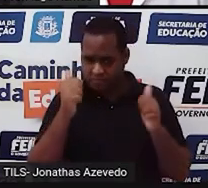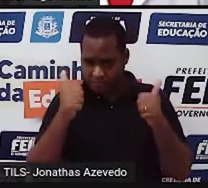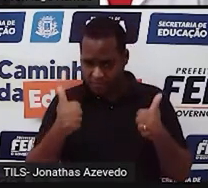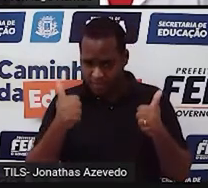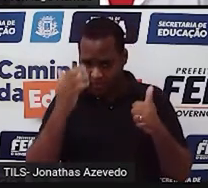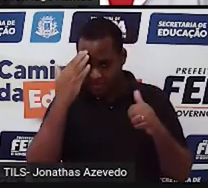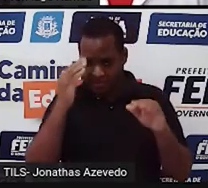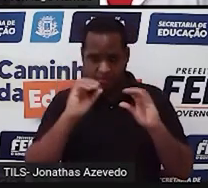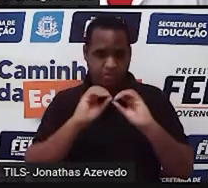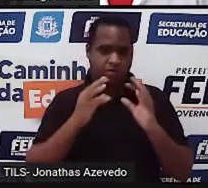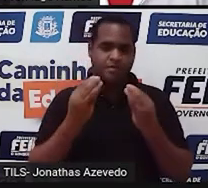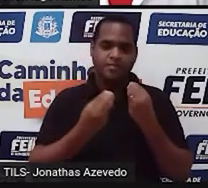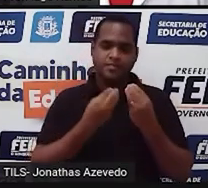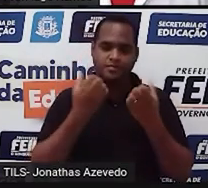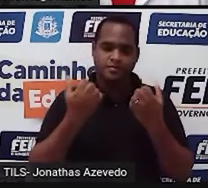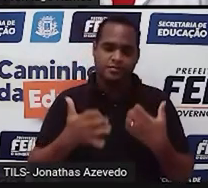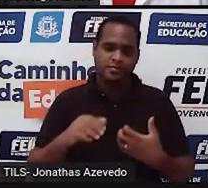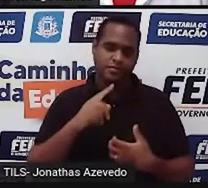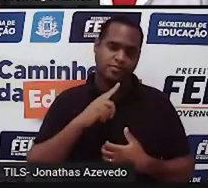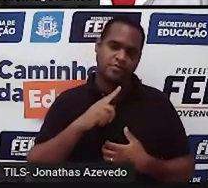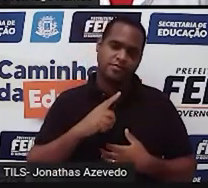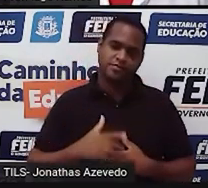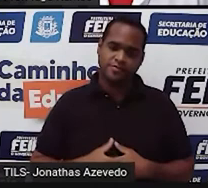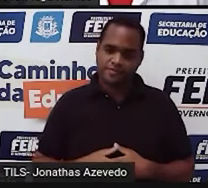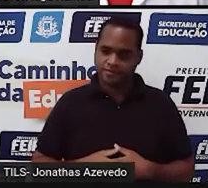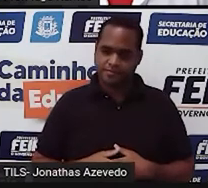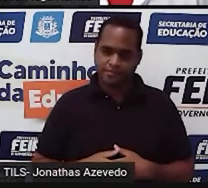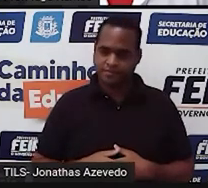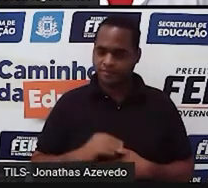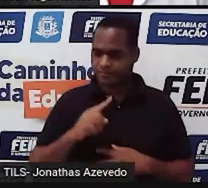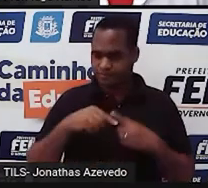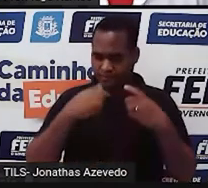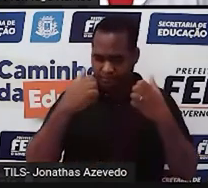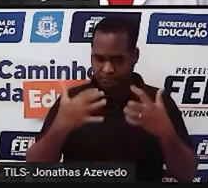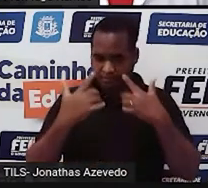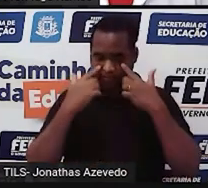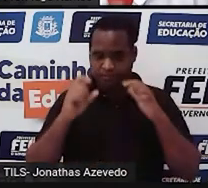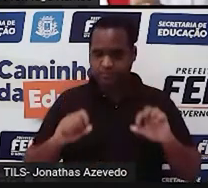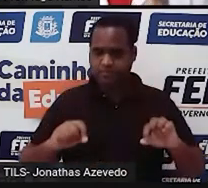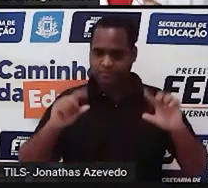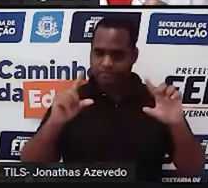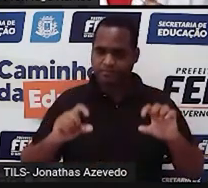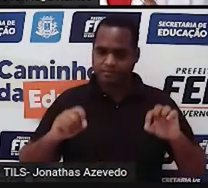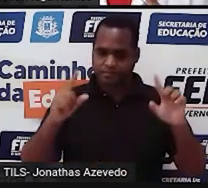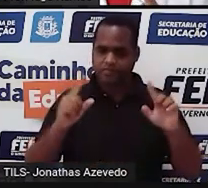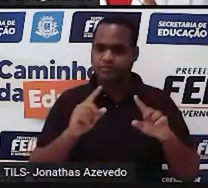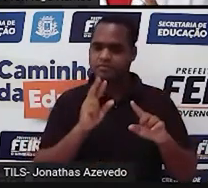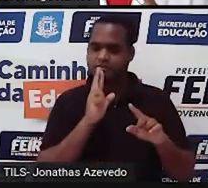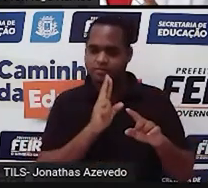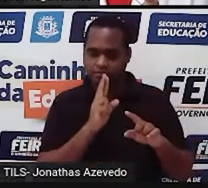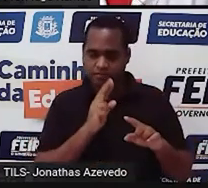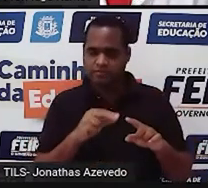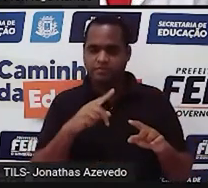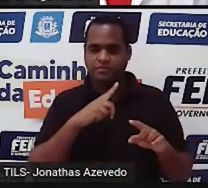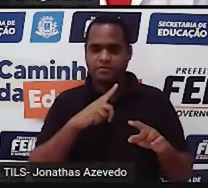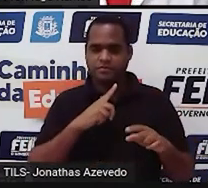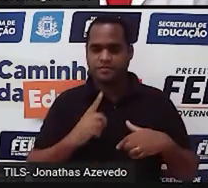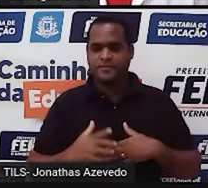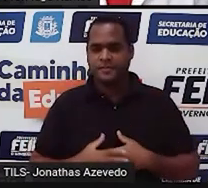entendeu como é que a gente vai fazer isso e nas próximas telas vão aparecer Respostas